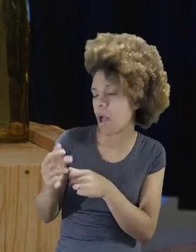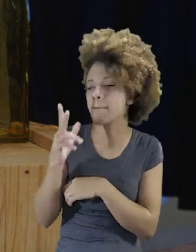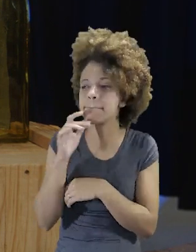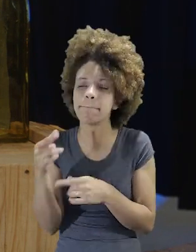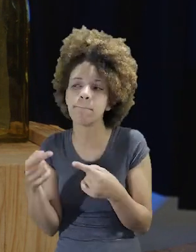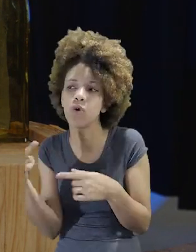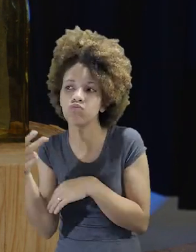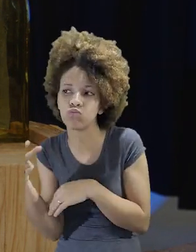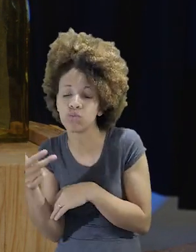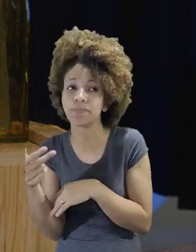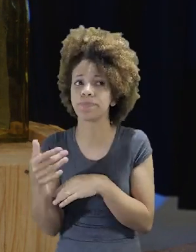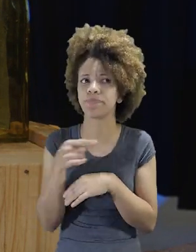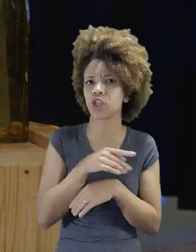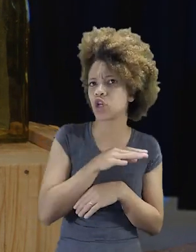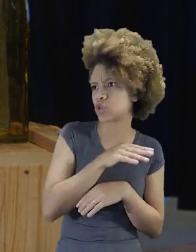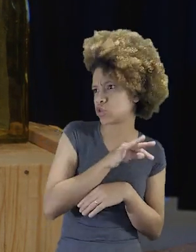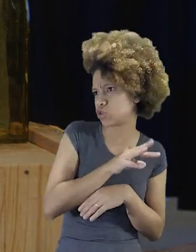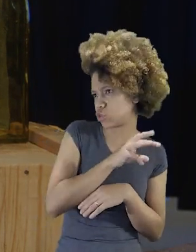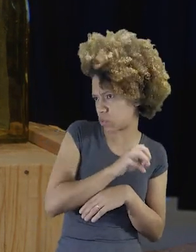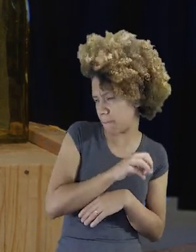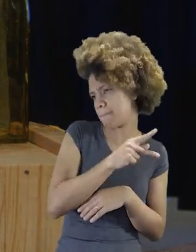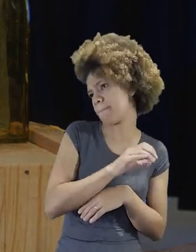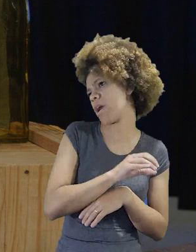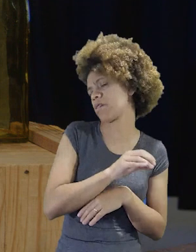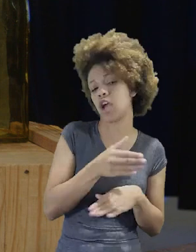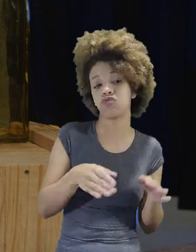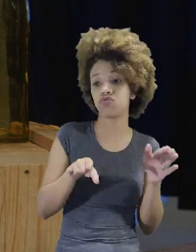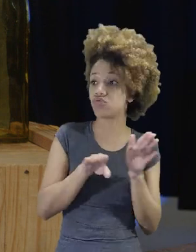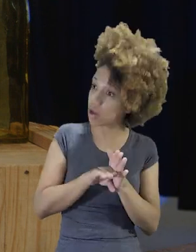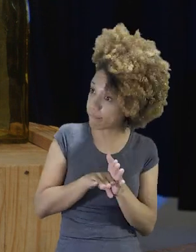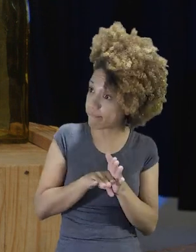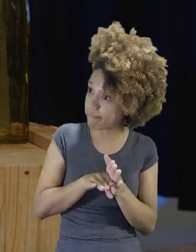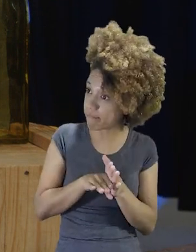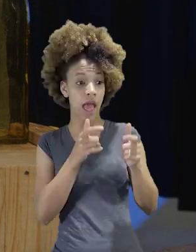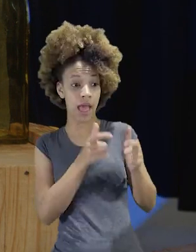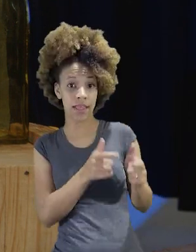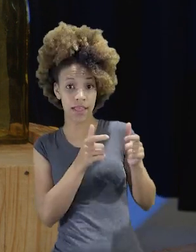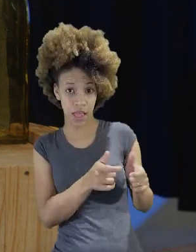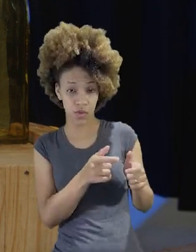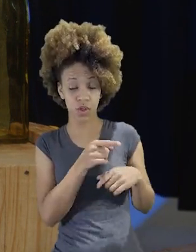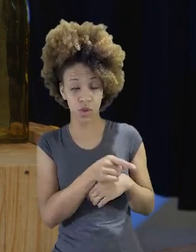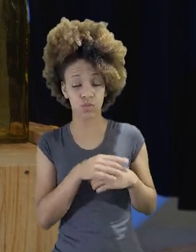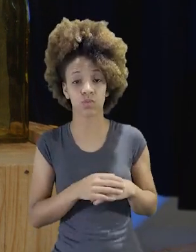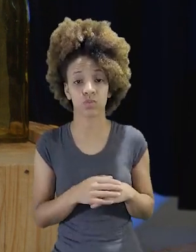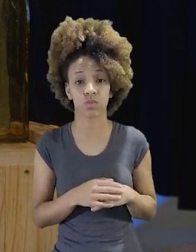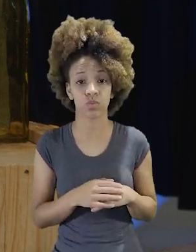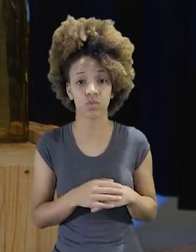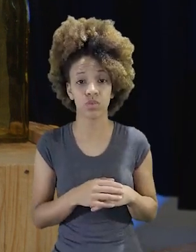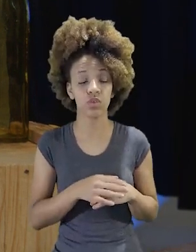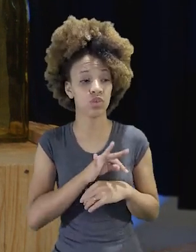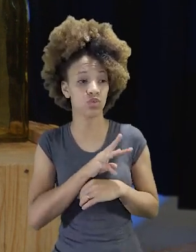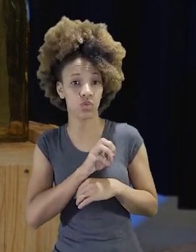chega no prédio para poder dar um salve maluco tá ligado e assaltam